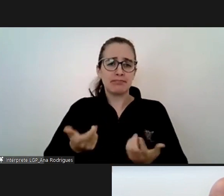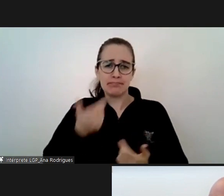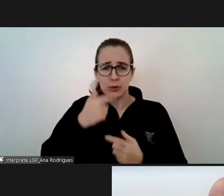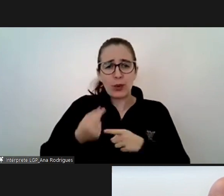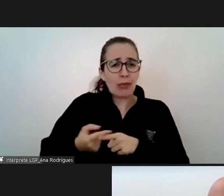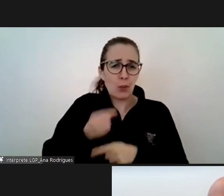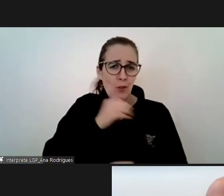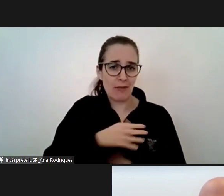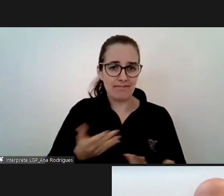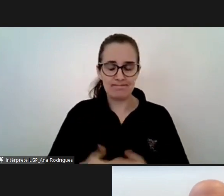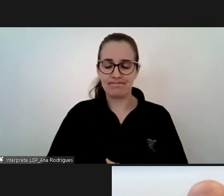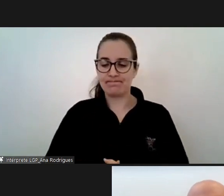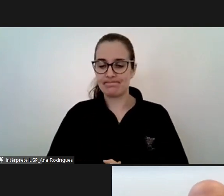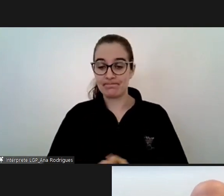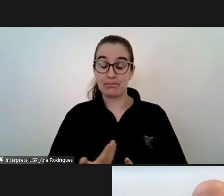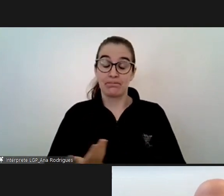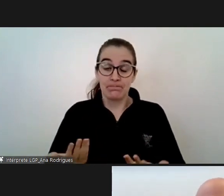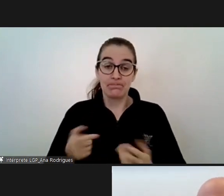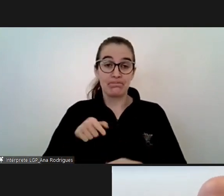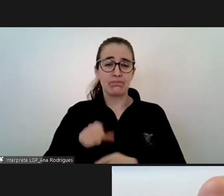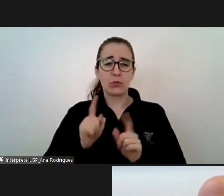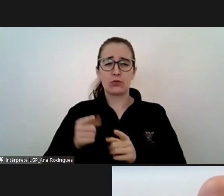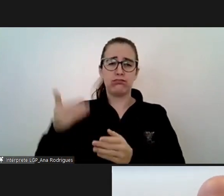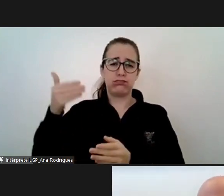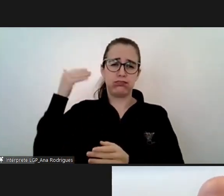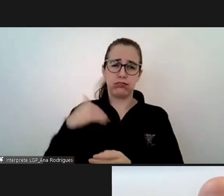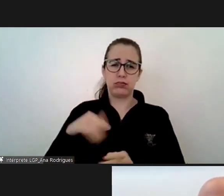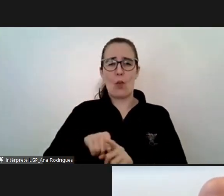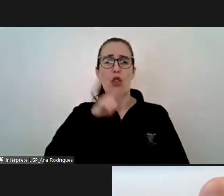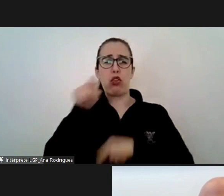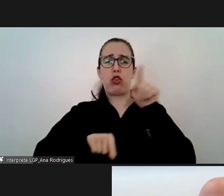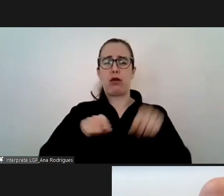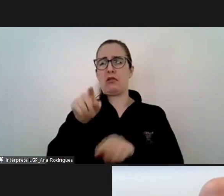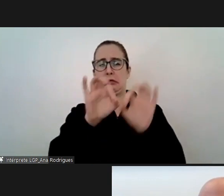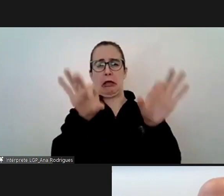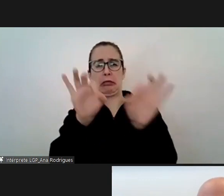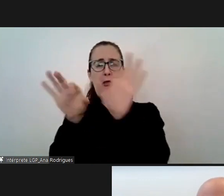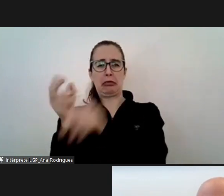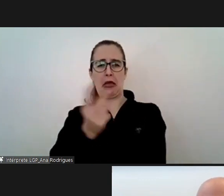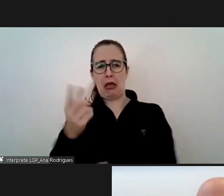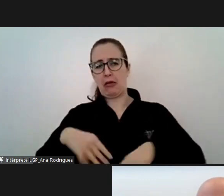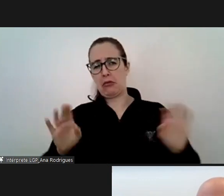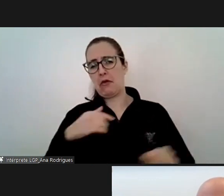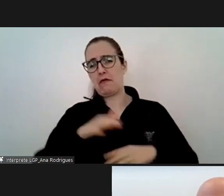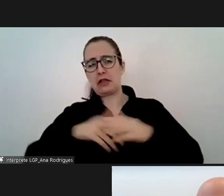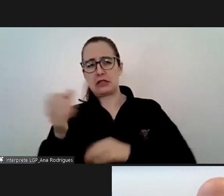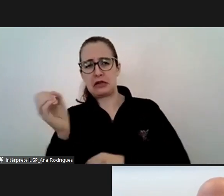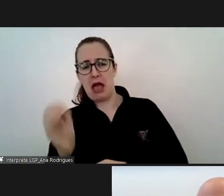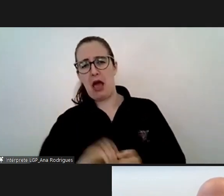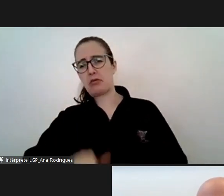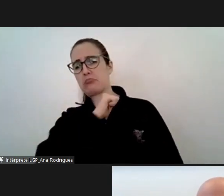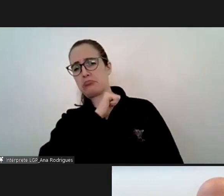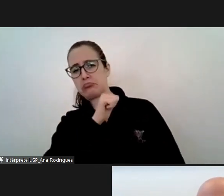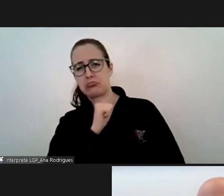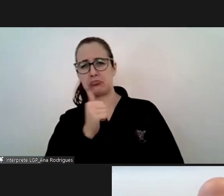desde questões que trivialmente são apresentadas como são todos iguais, não voto porque eles são todos iguais, porque eles não fazem nada, porque eles só vão para lá para se